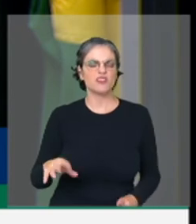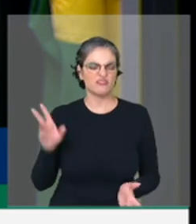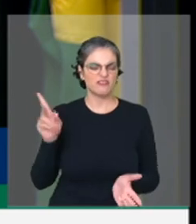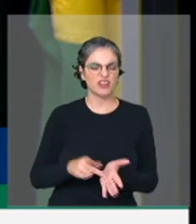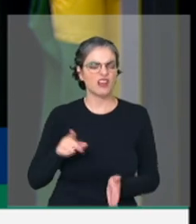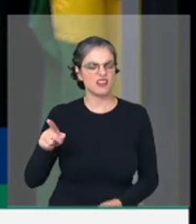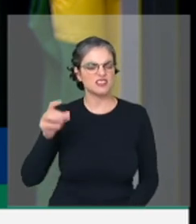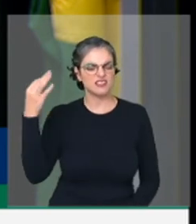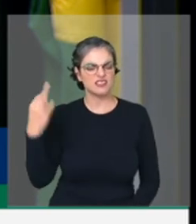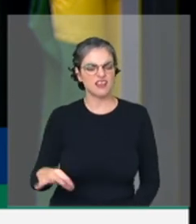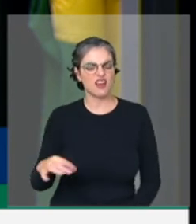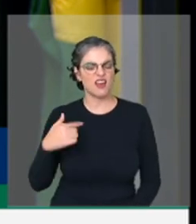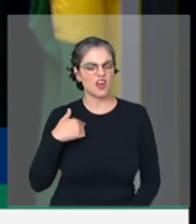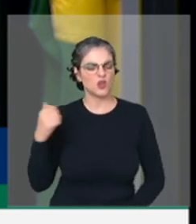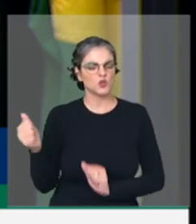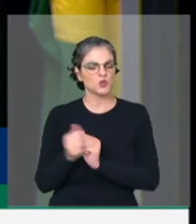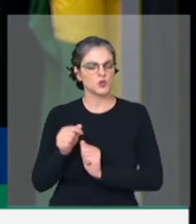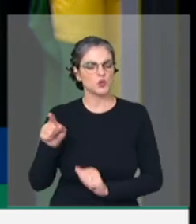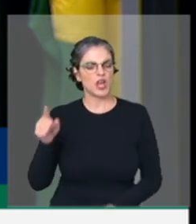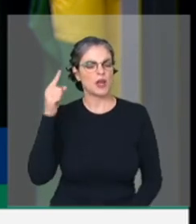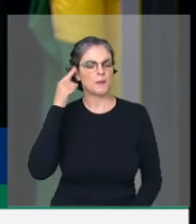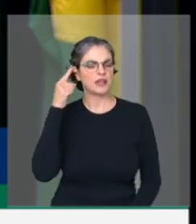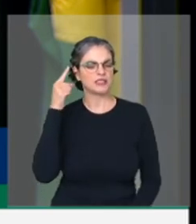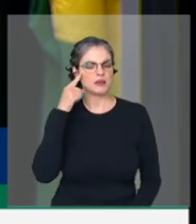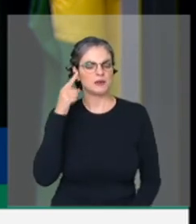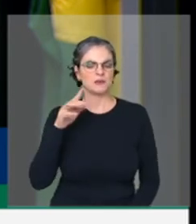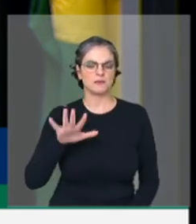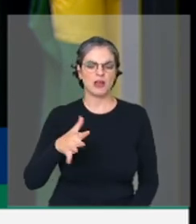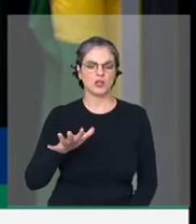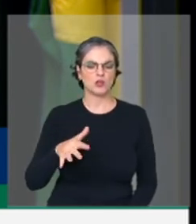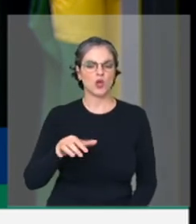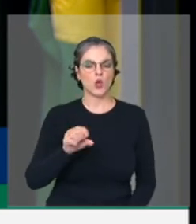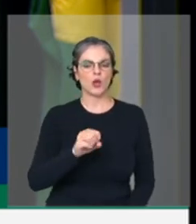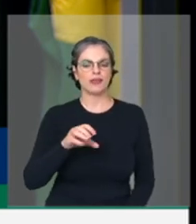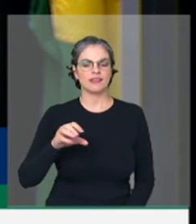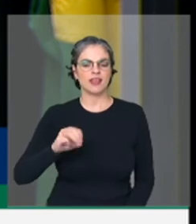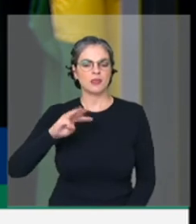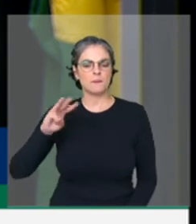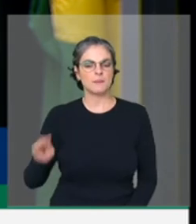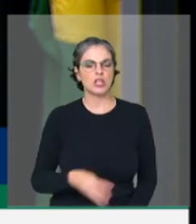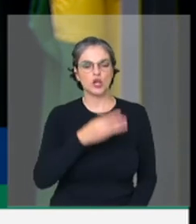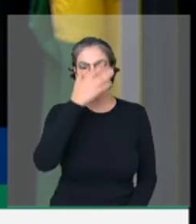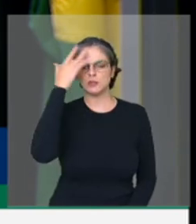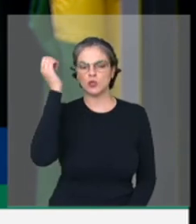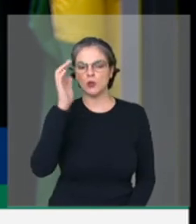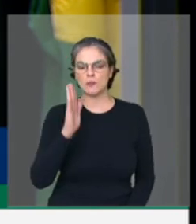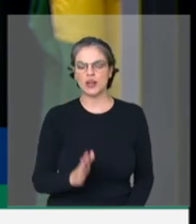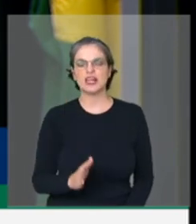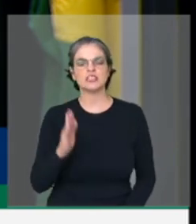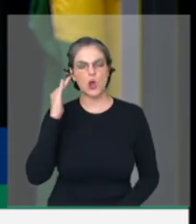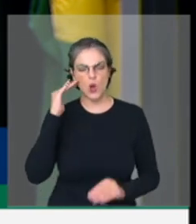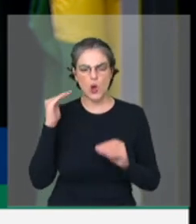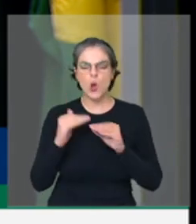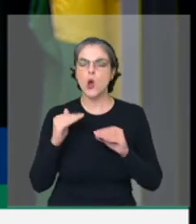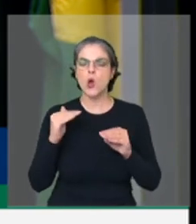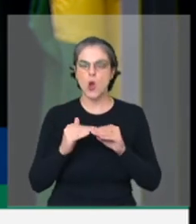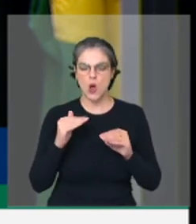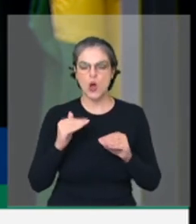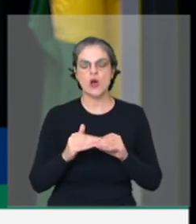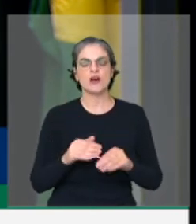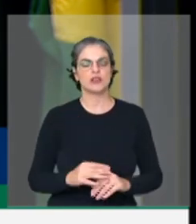e com ele, pelo menos, uns 80 milhões de brasileiros corroboram com